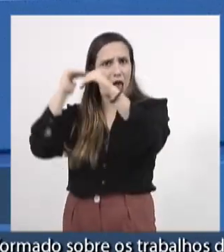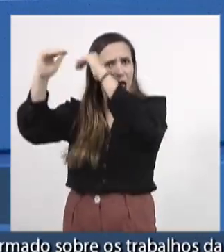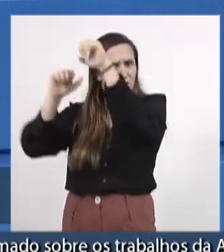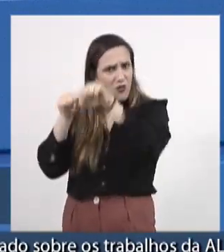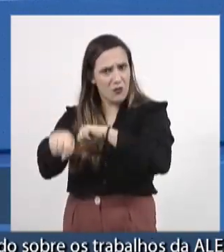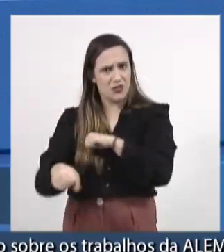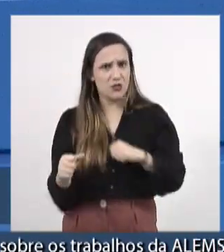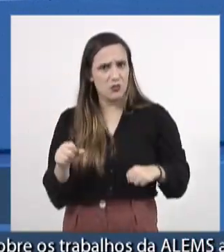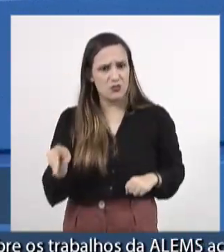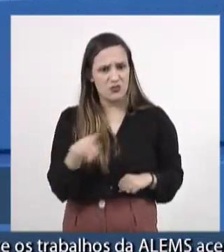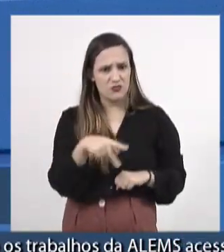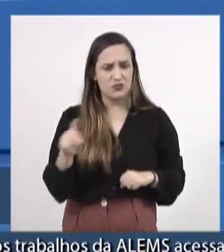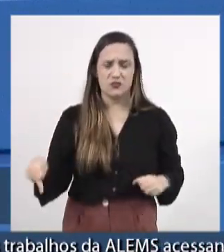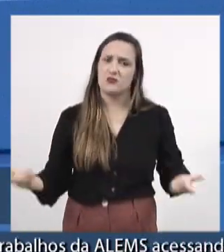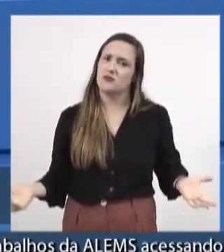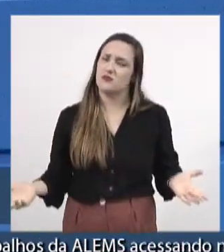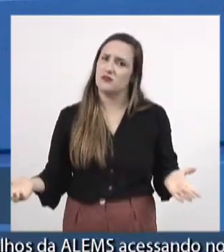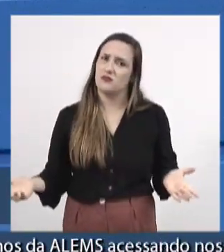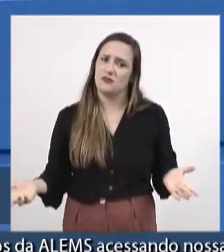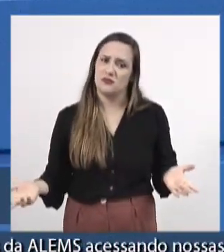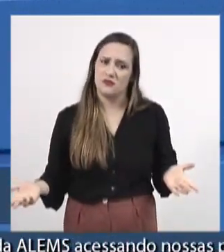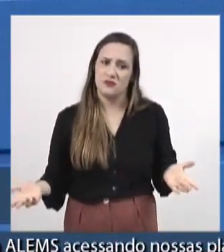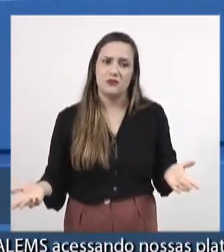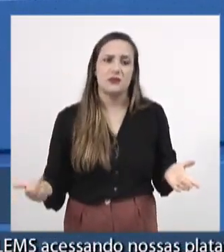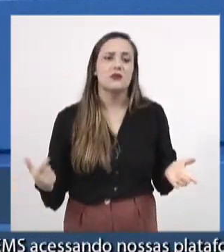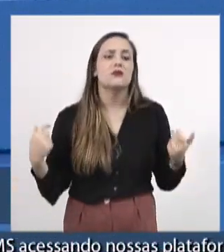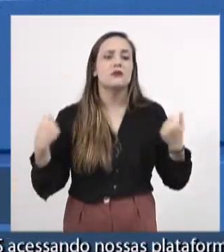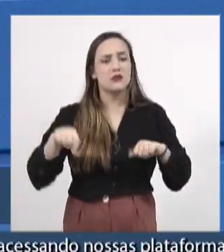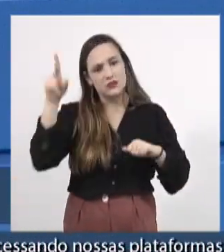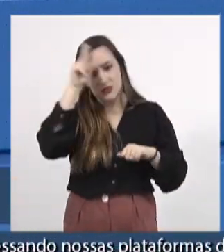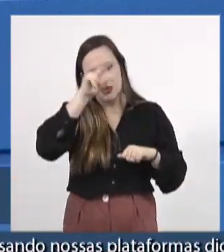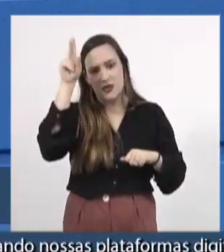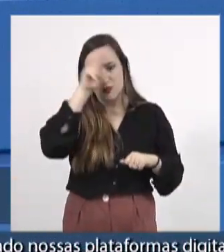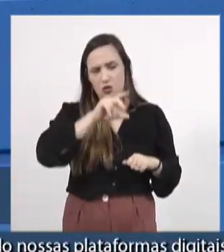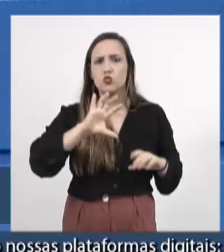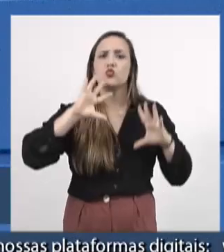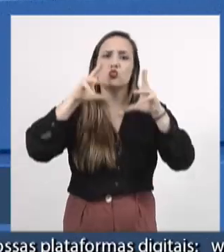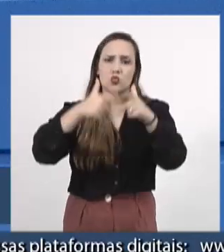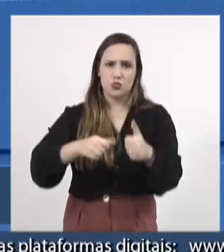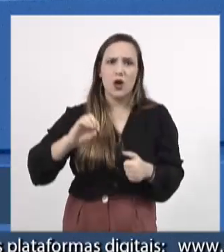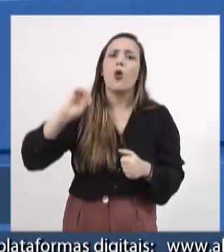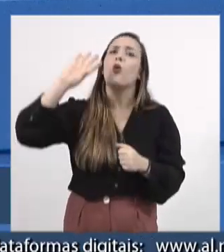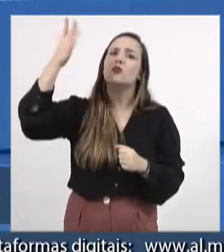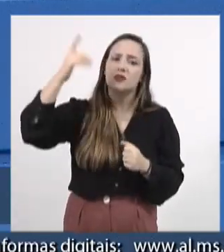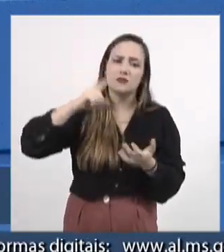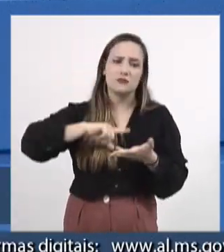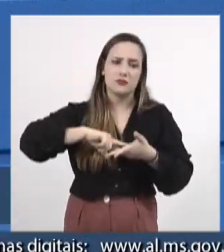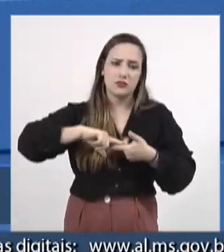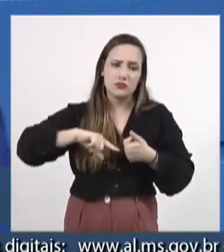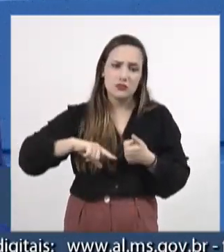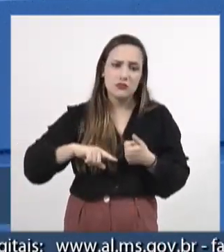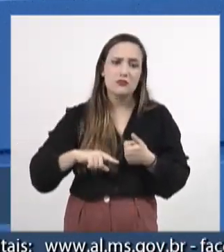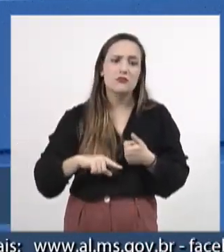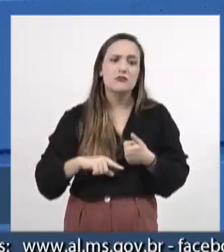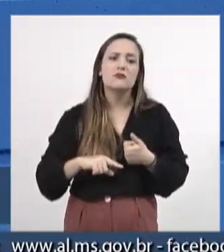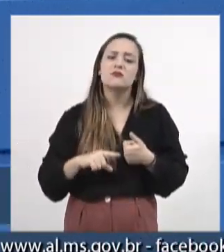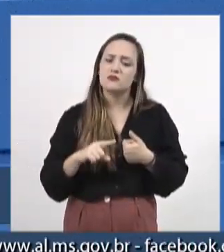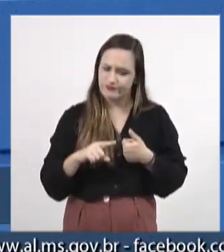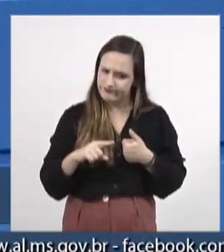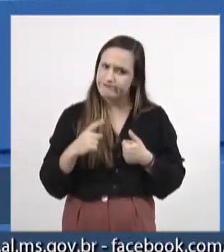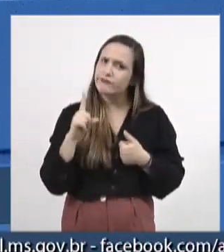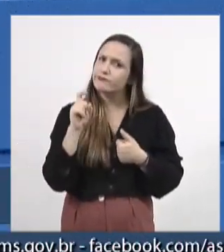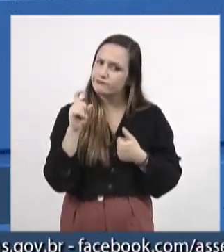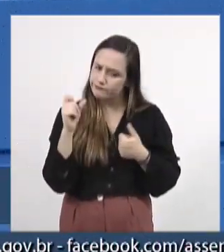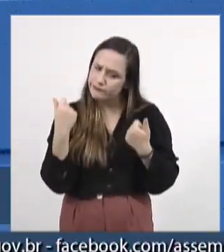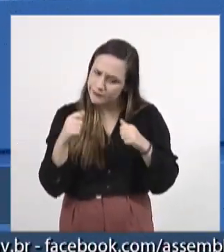desvalorização da profissão. Então, acho que é importante, Lia, a gente lembrar dessas situações de Dourados e trazer Dourados para a pauta estadual, que eu acho que Dourados